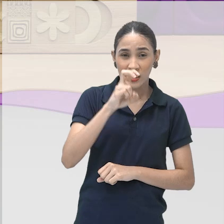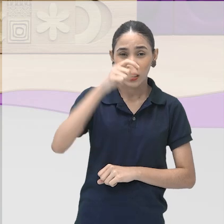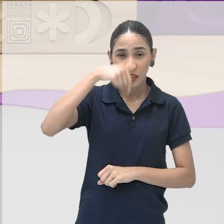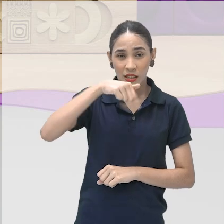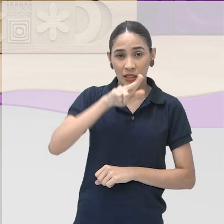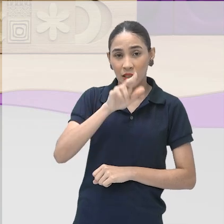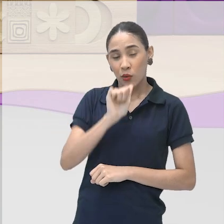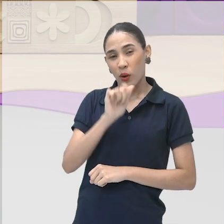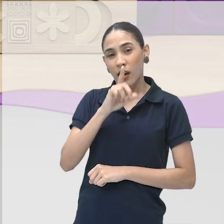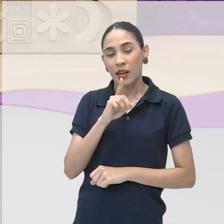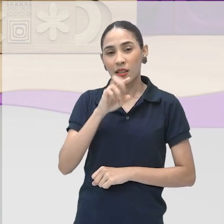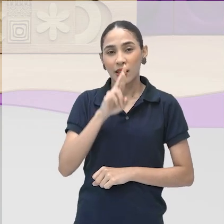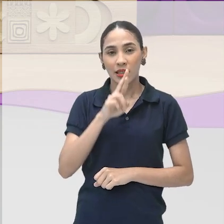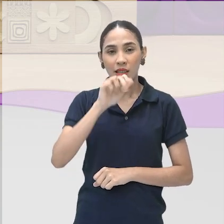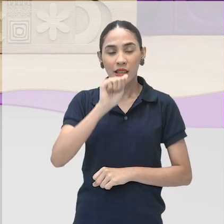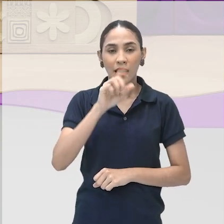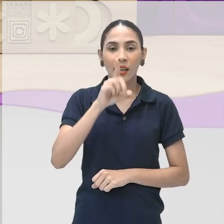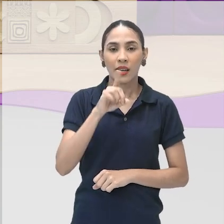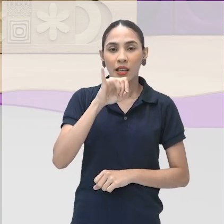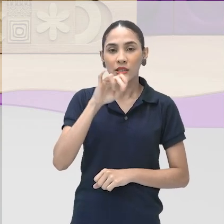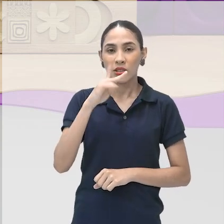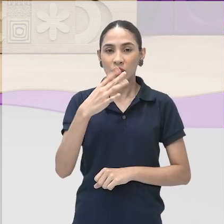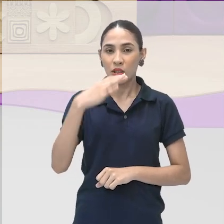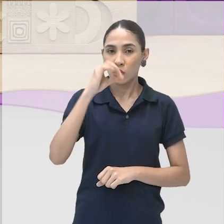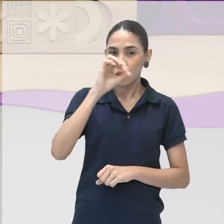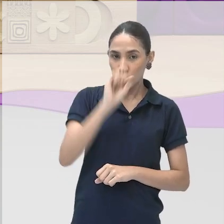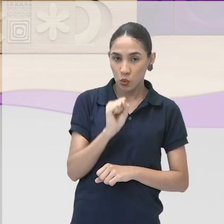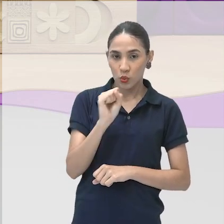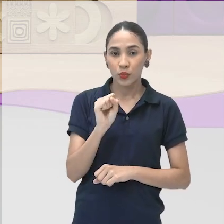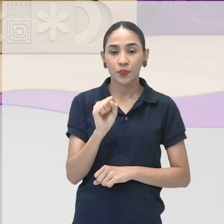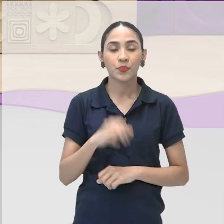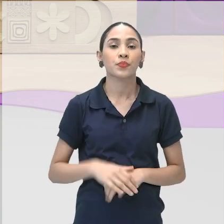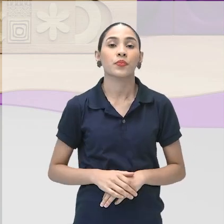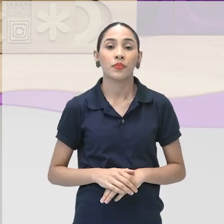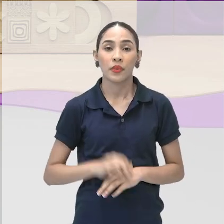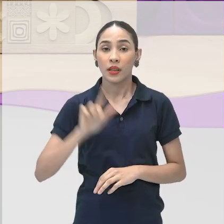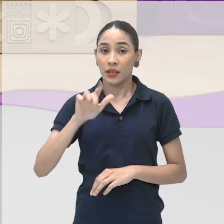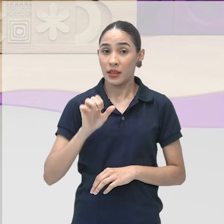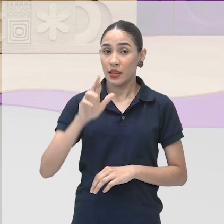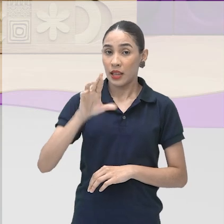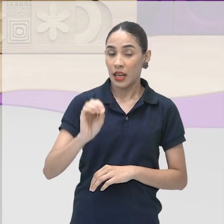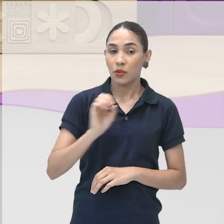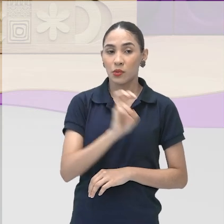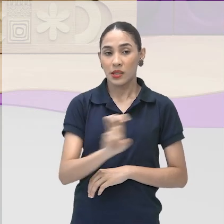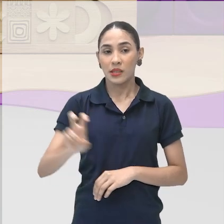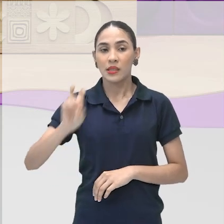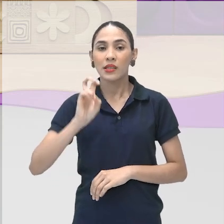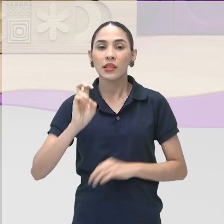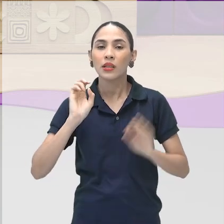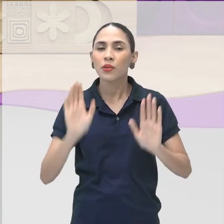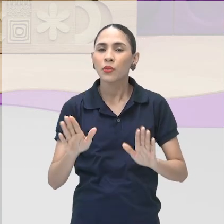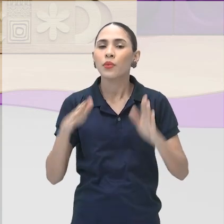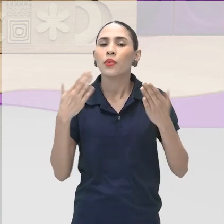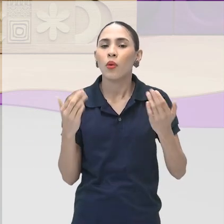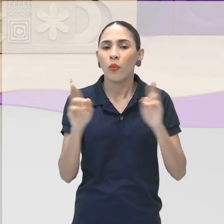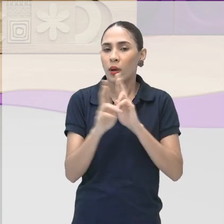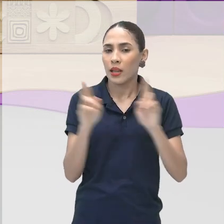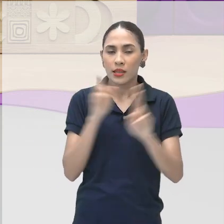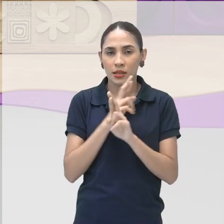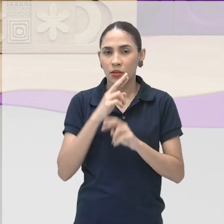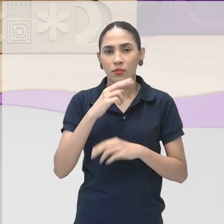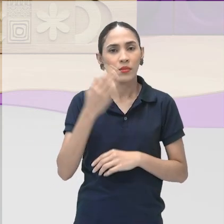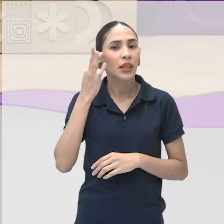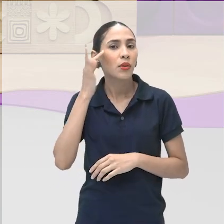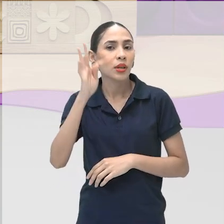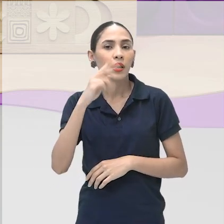quadradinhos que foram feitos aí num quadrado sobre o lado que mede 5. E aí, qual é a relação, então, de Teorema